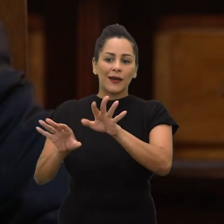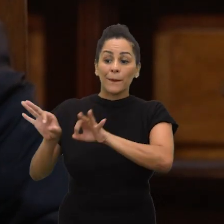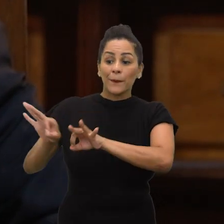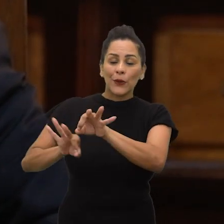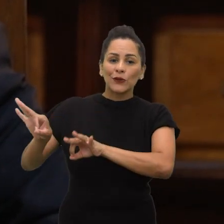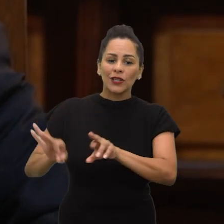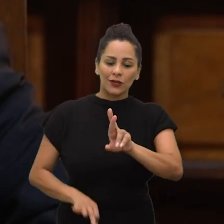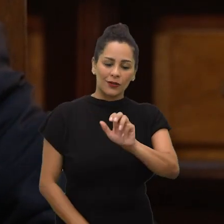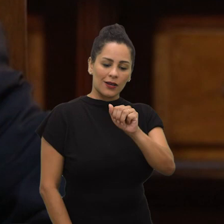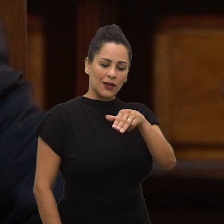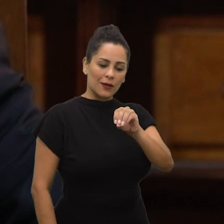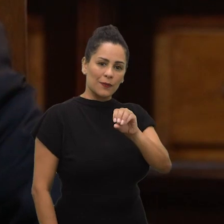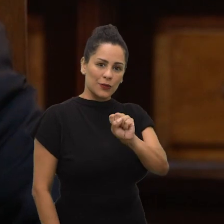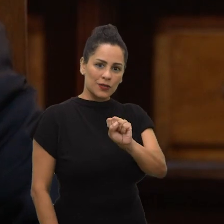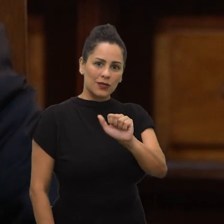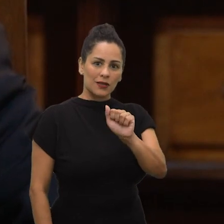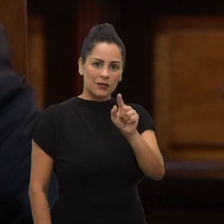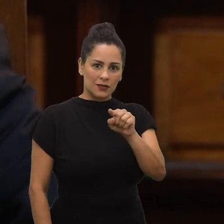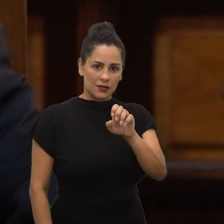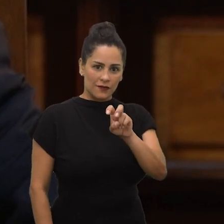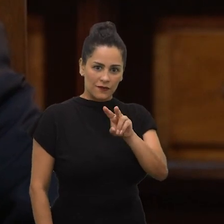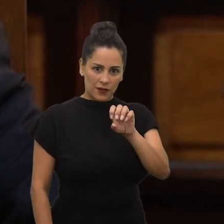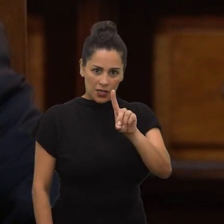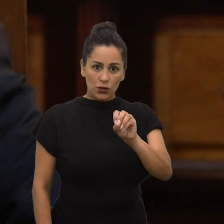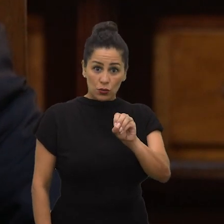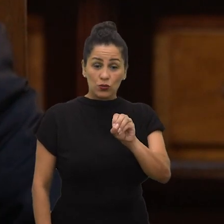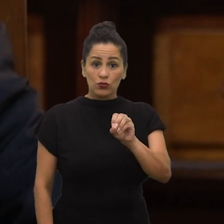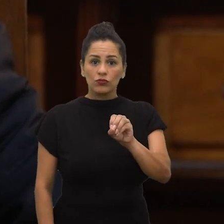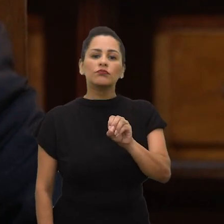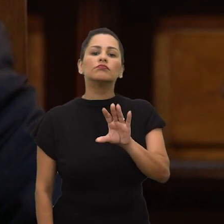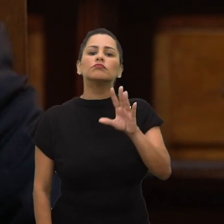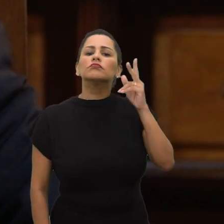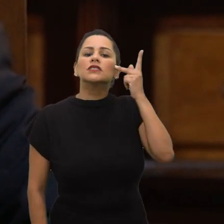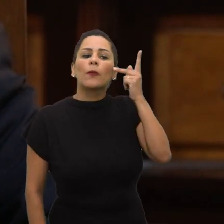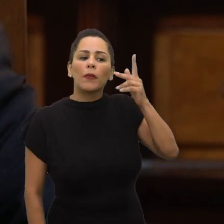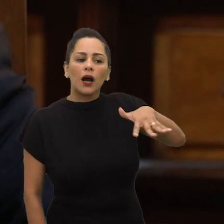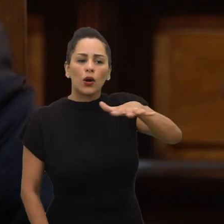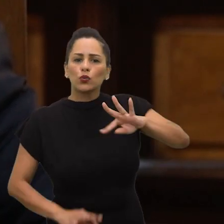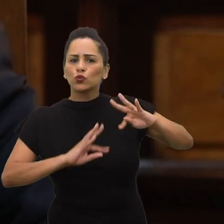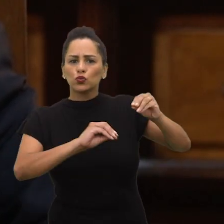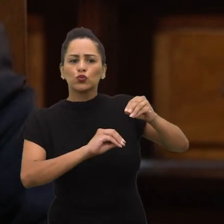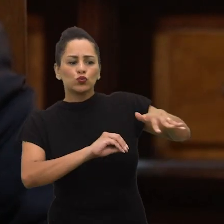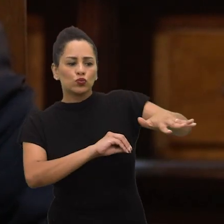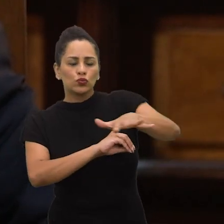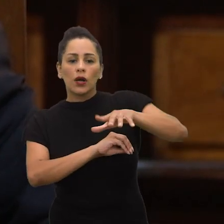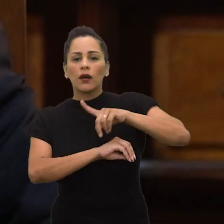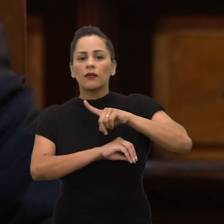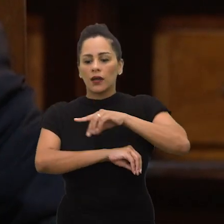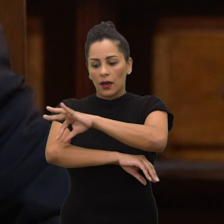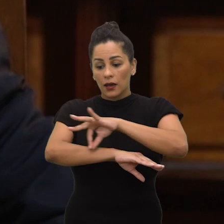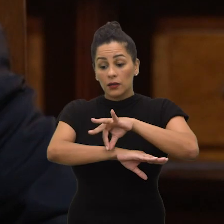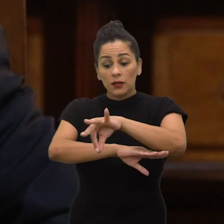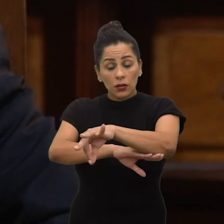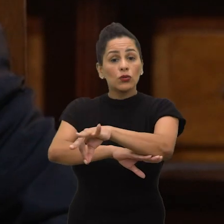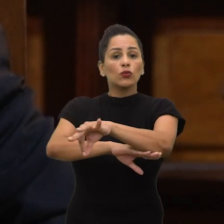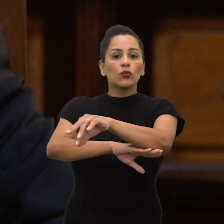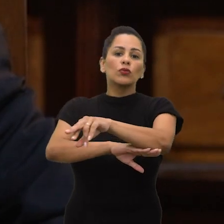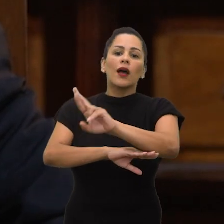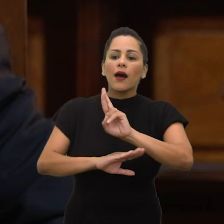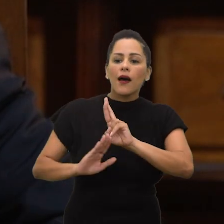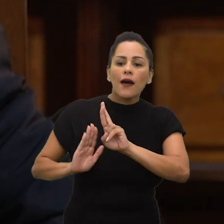foi projeto de Ramos de Azevedo São Paulo tem assim um arquitetura que